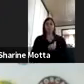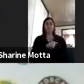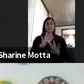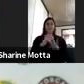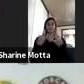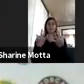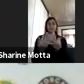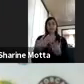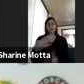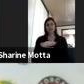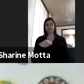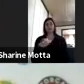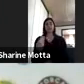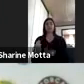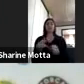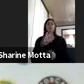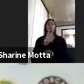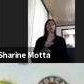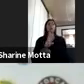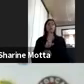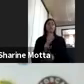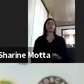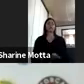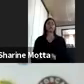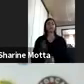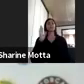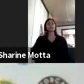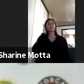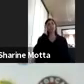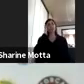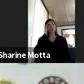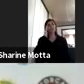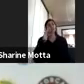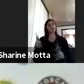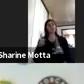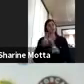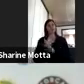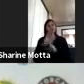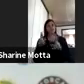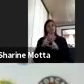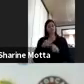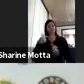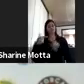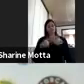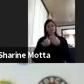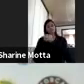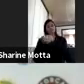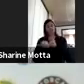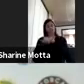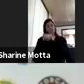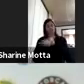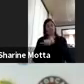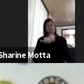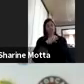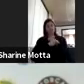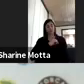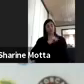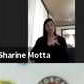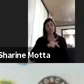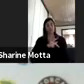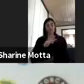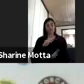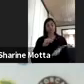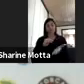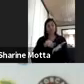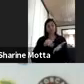valores. Então, eu entendo o que você está falando em relação a que estão podando, o Ministério Público, estão tirando os aparatos